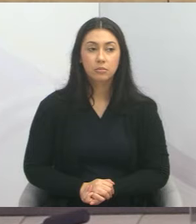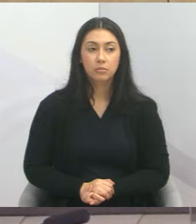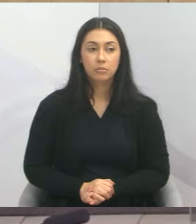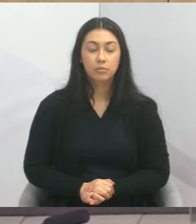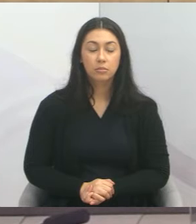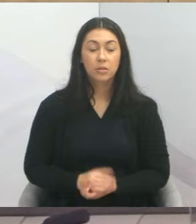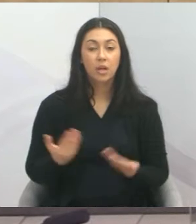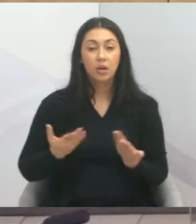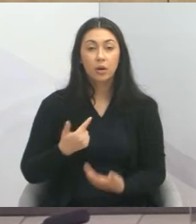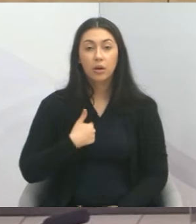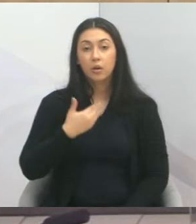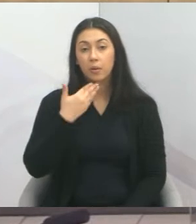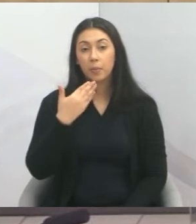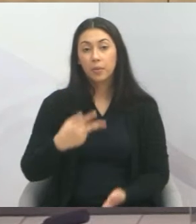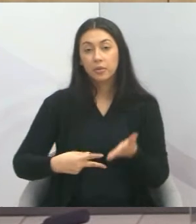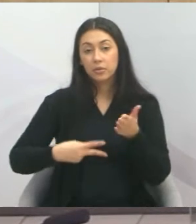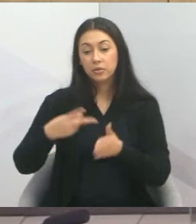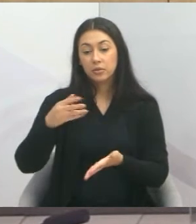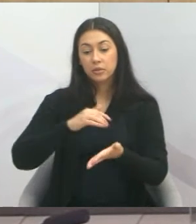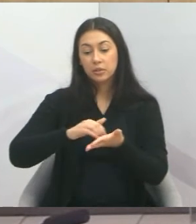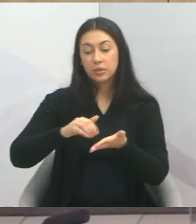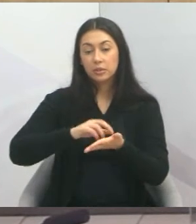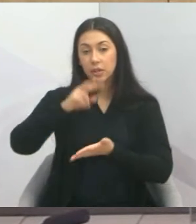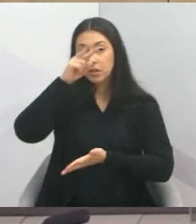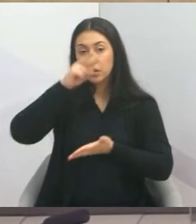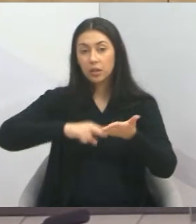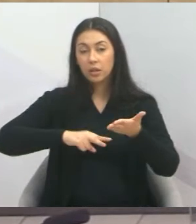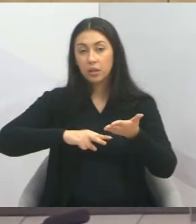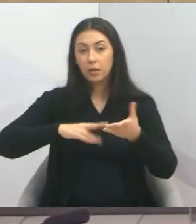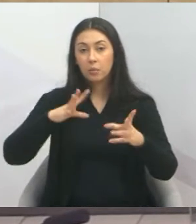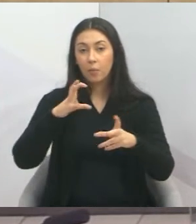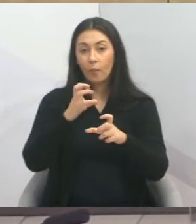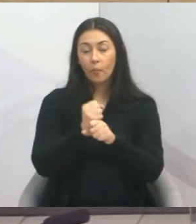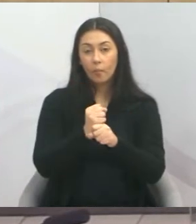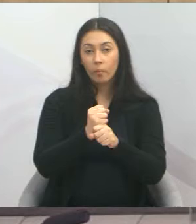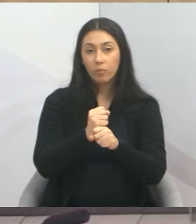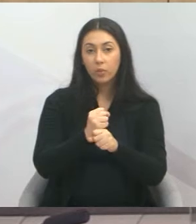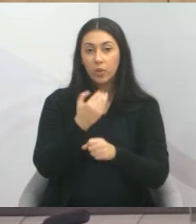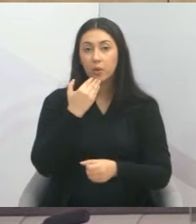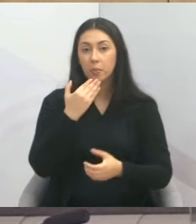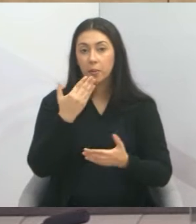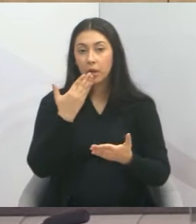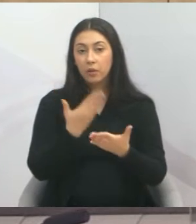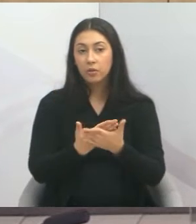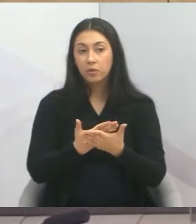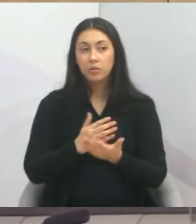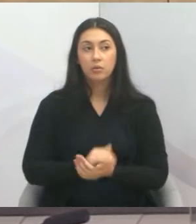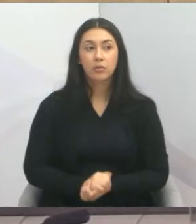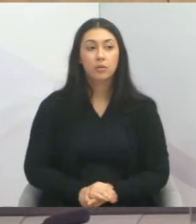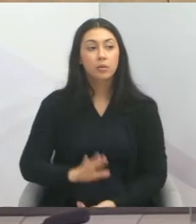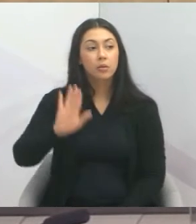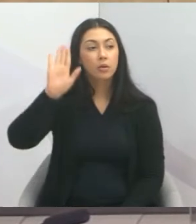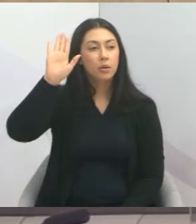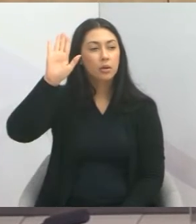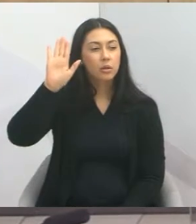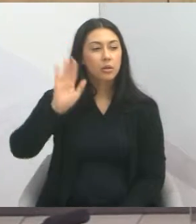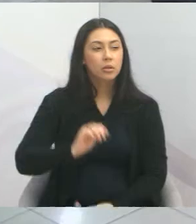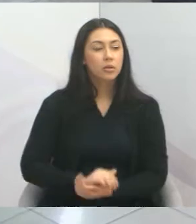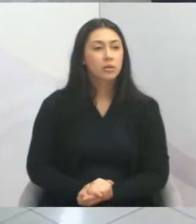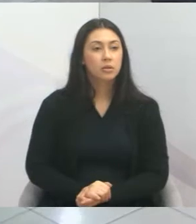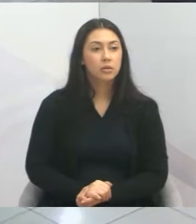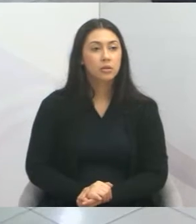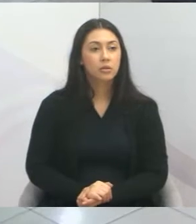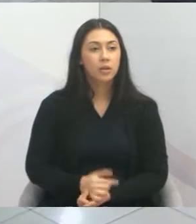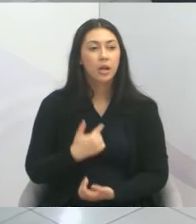o suicídio ao segundo-secretário que faça a leitura da síntese dos requerimentos protocolados para essa seção Presidente pela ordem